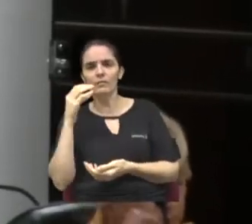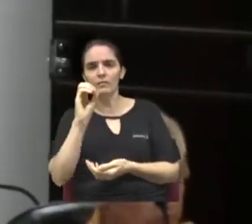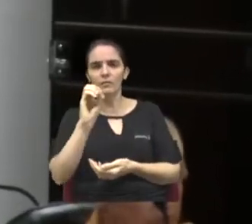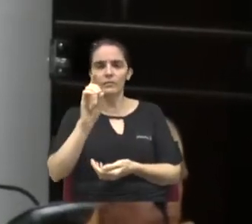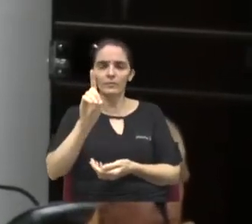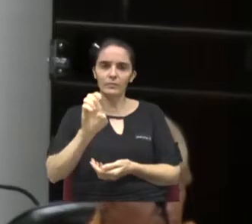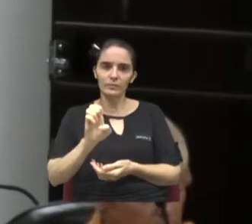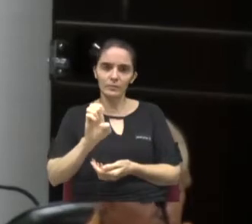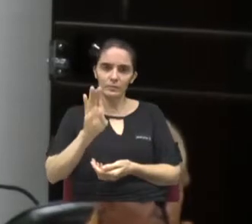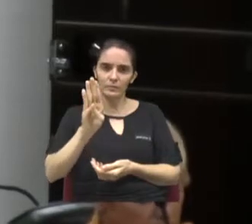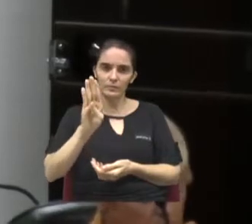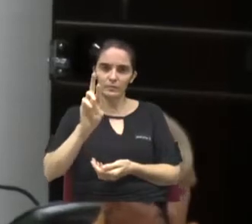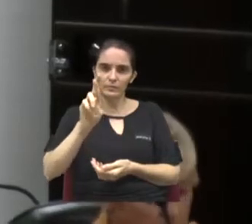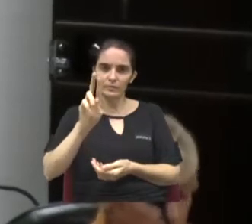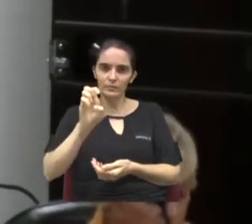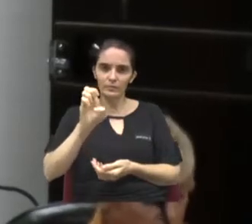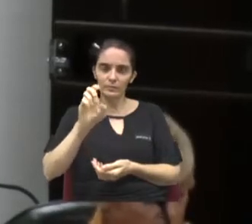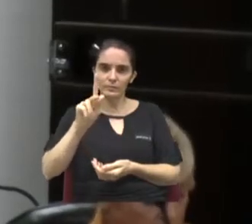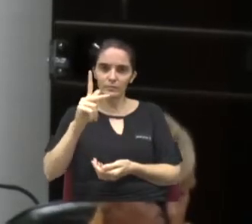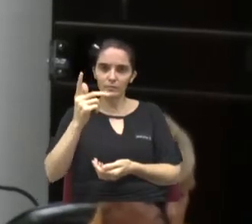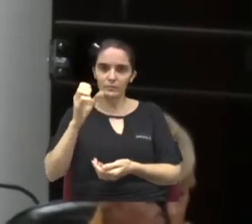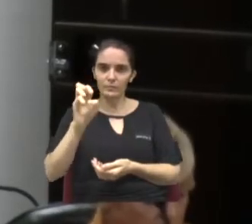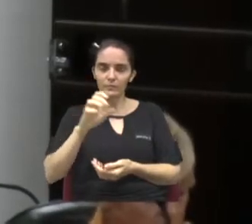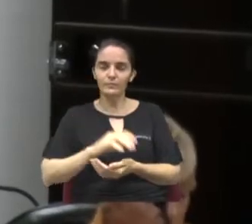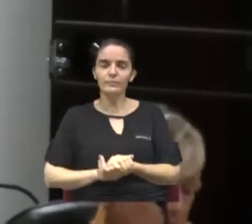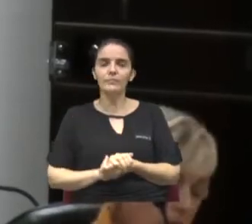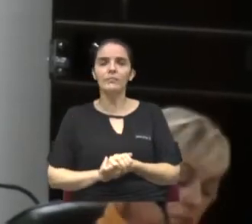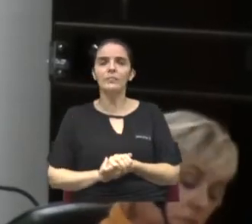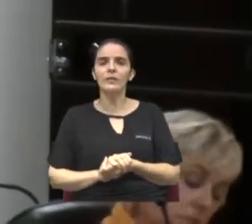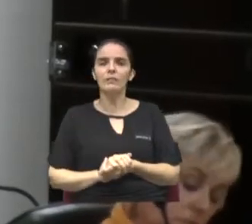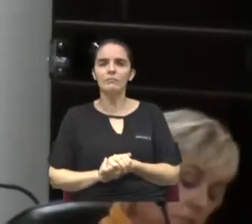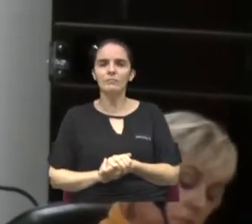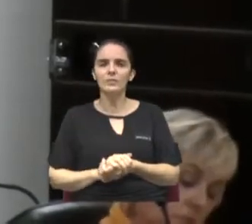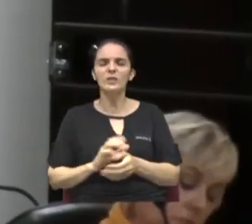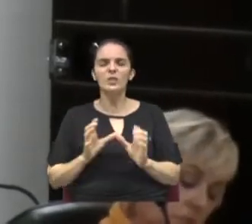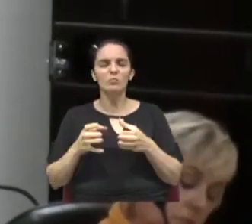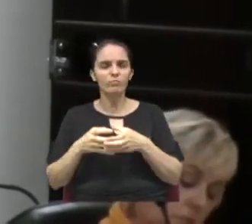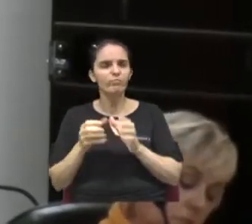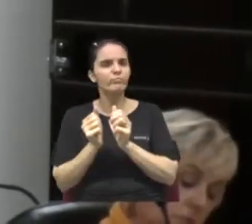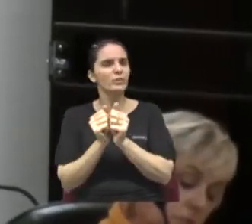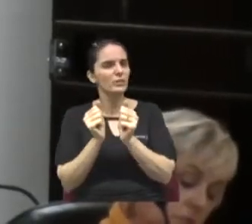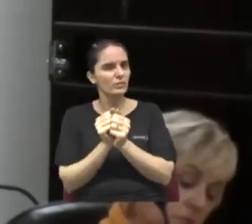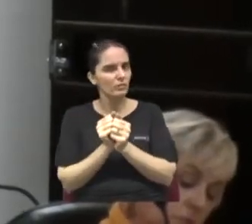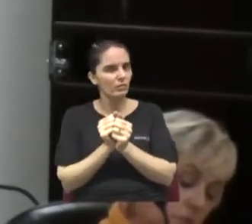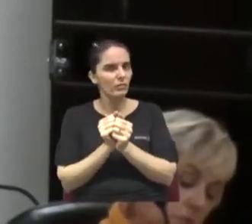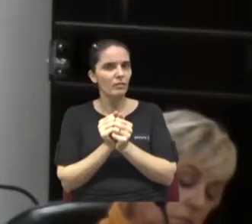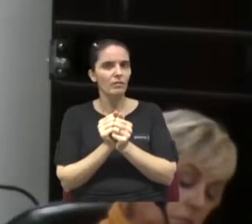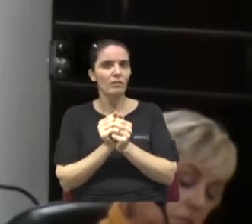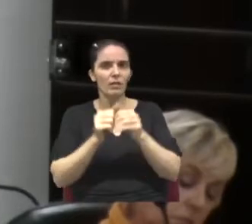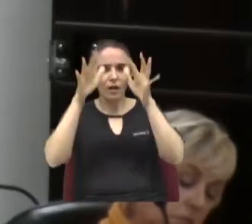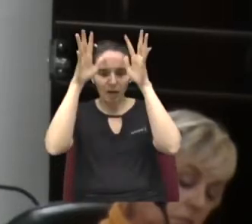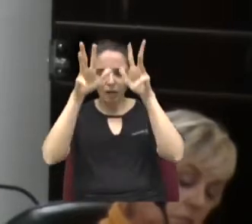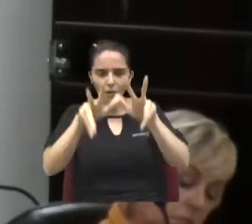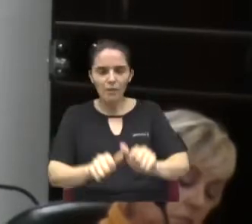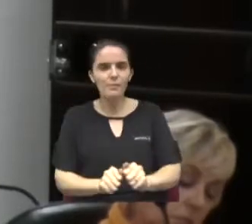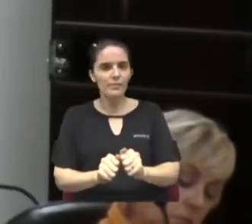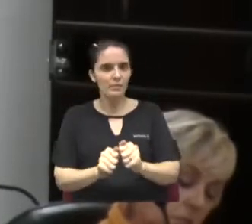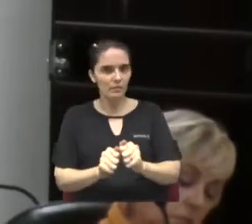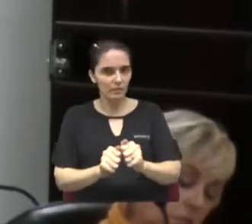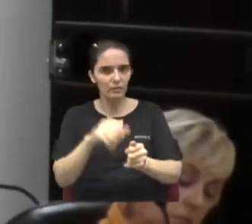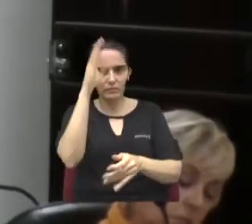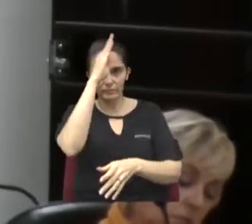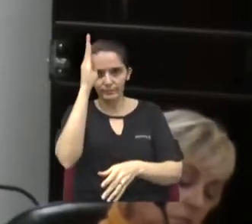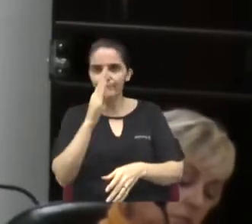empresas que sustentaram o maior escândalo de corrupção do planeta. Então, dinheiro tem, né,